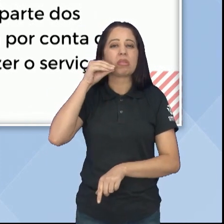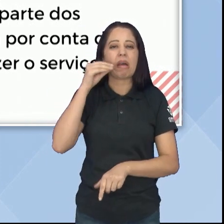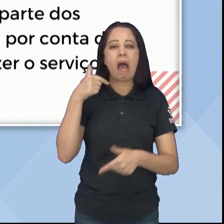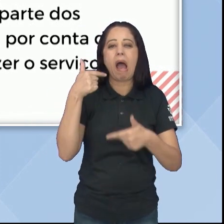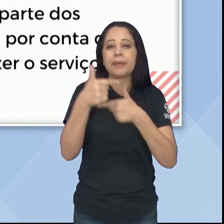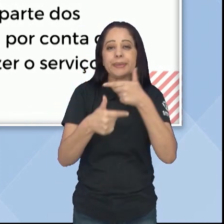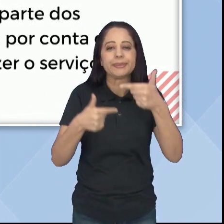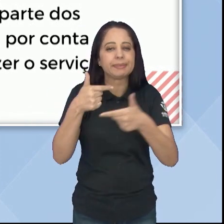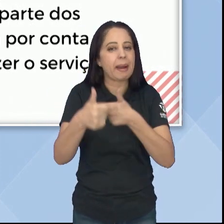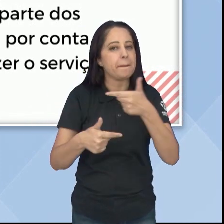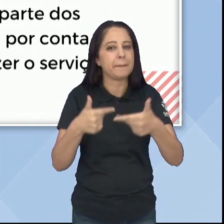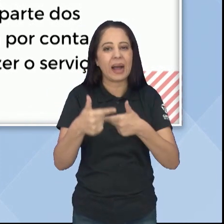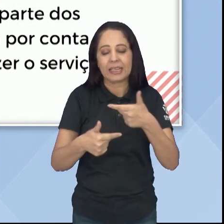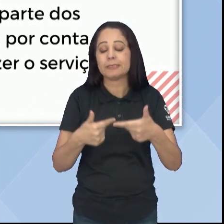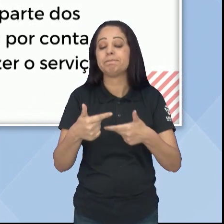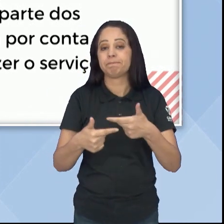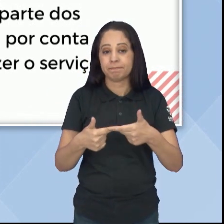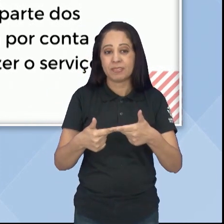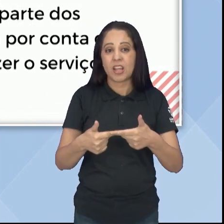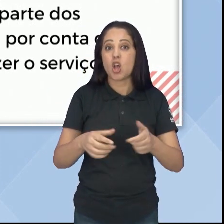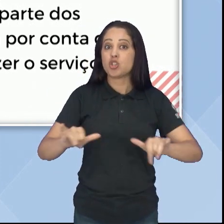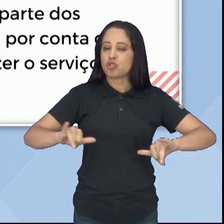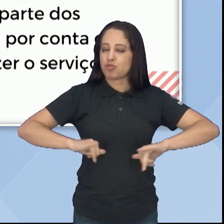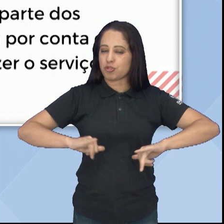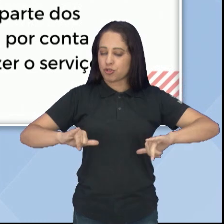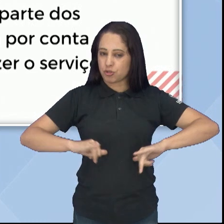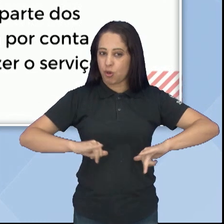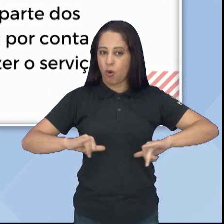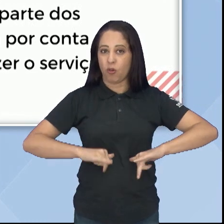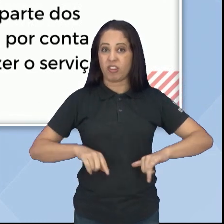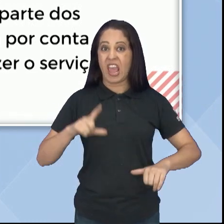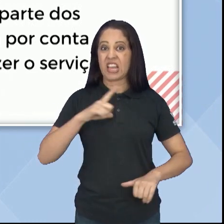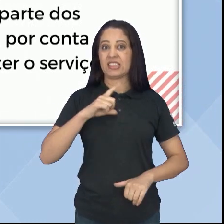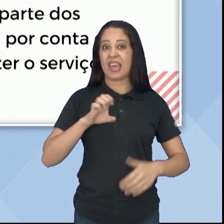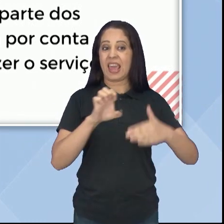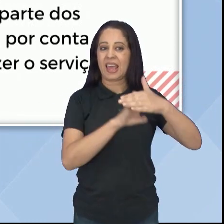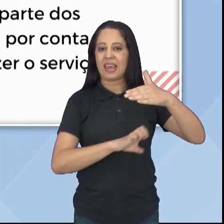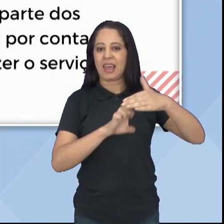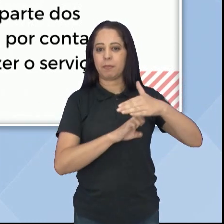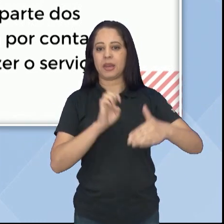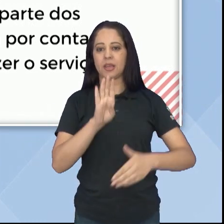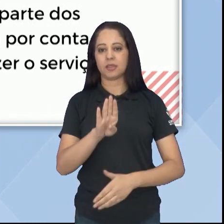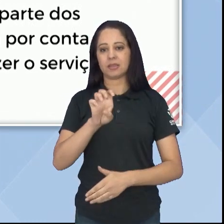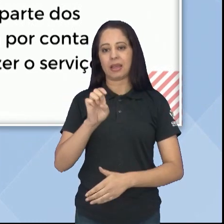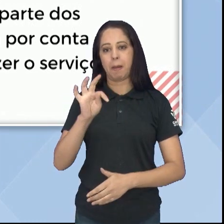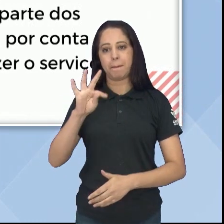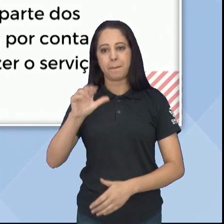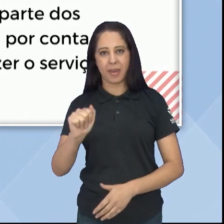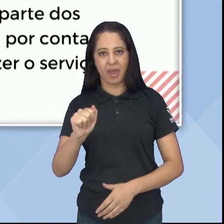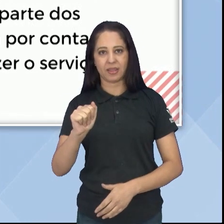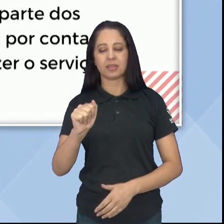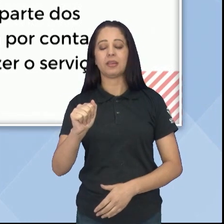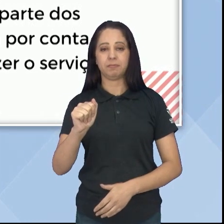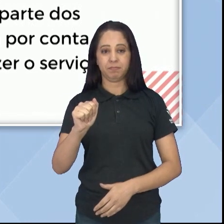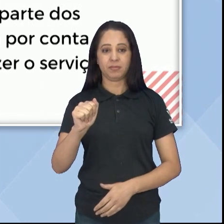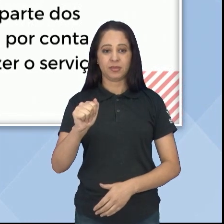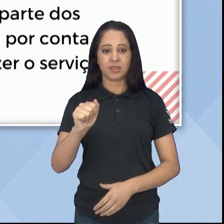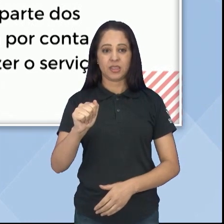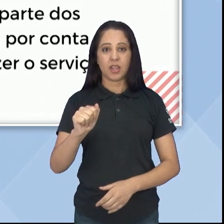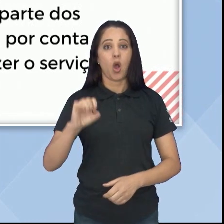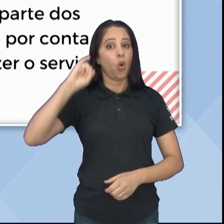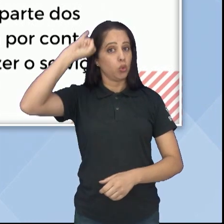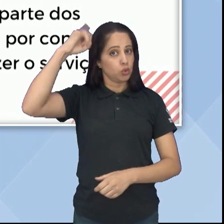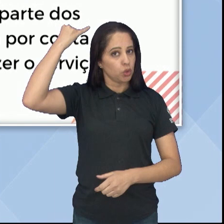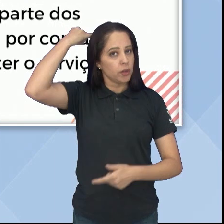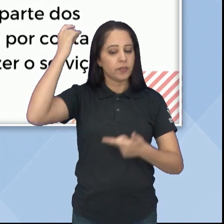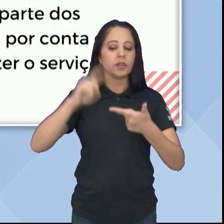dos motoristas da Beta Ambiental, que está sendo denunciado pelas vereadoras Dulce Rita, Juliana e José